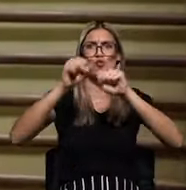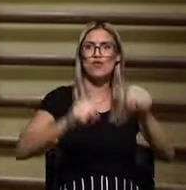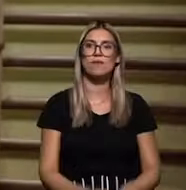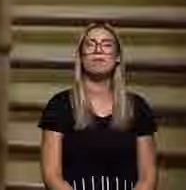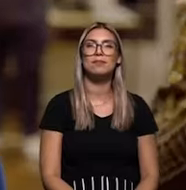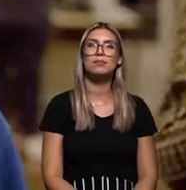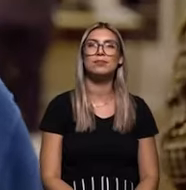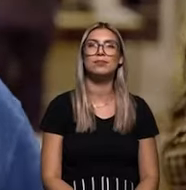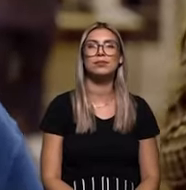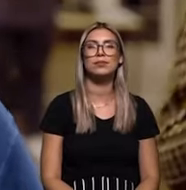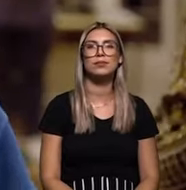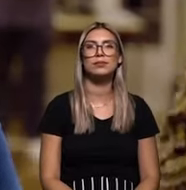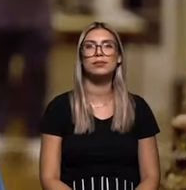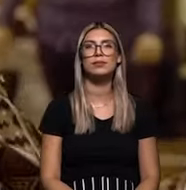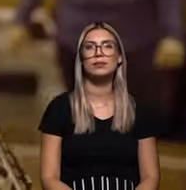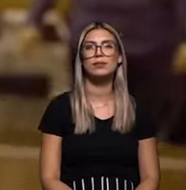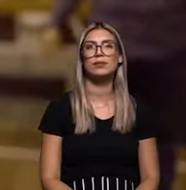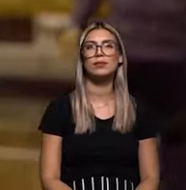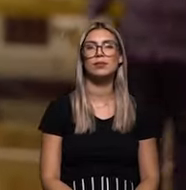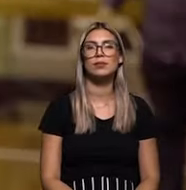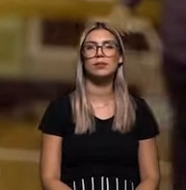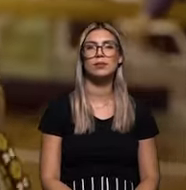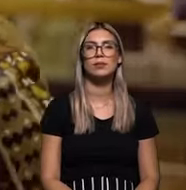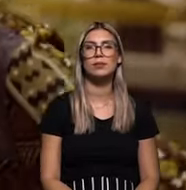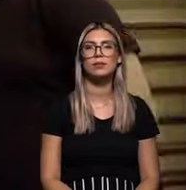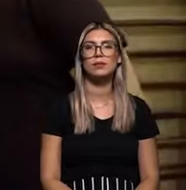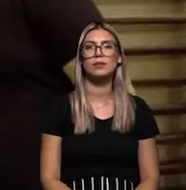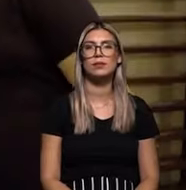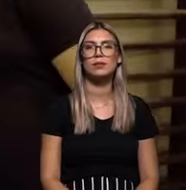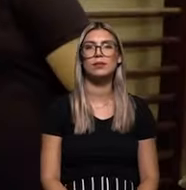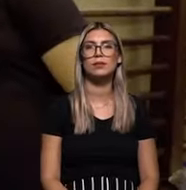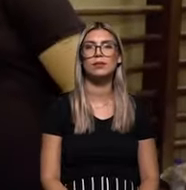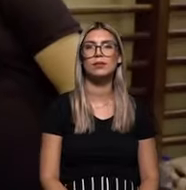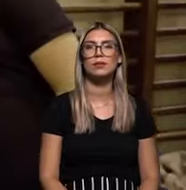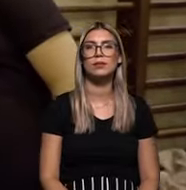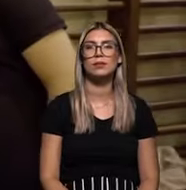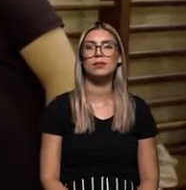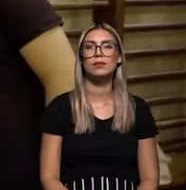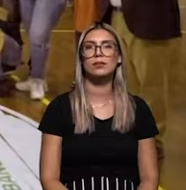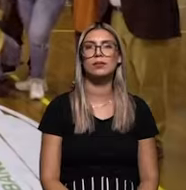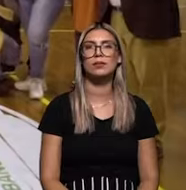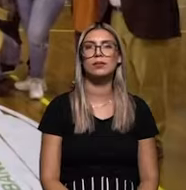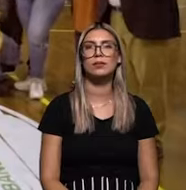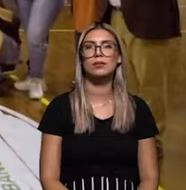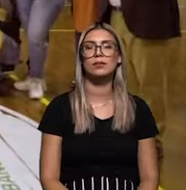Enquanto houver arraiais, enquanto houver...